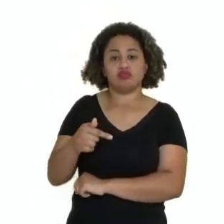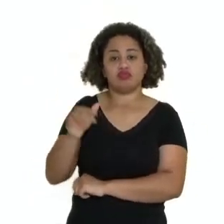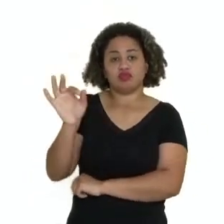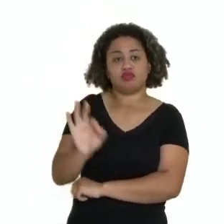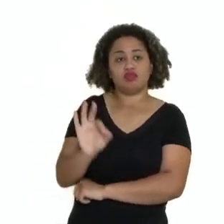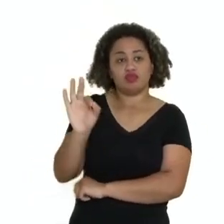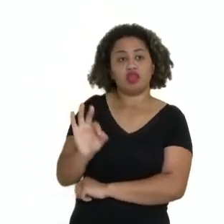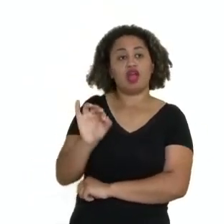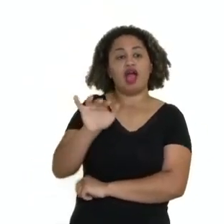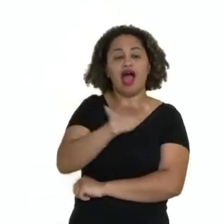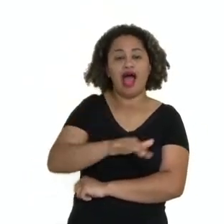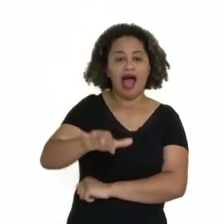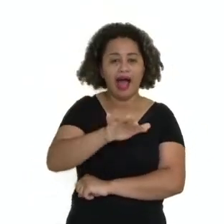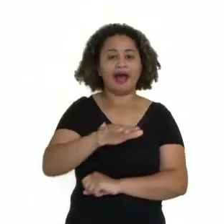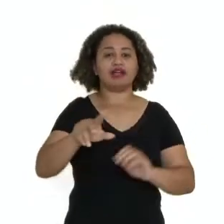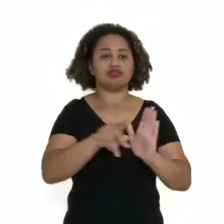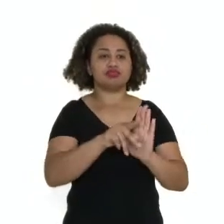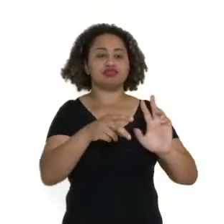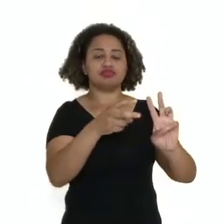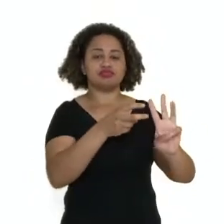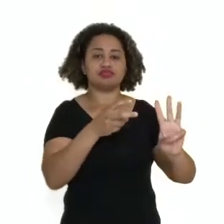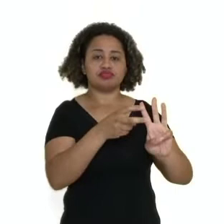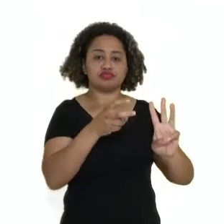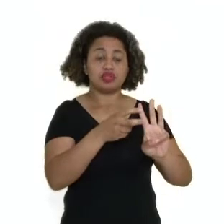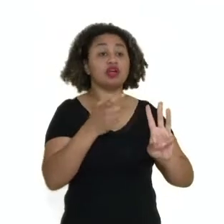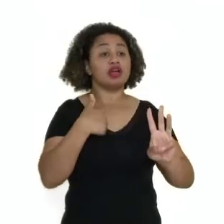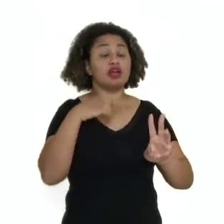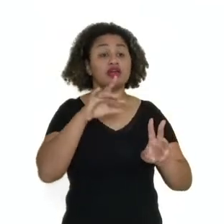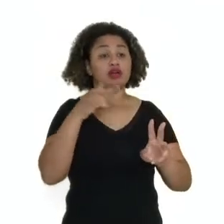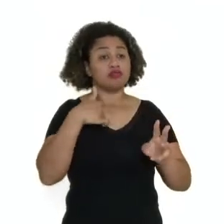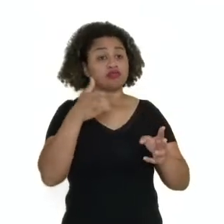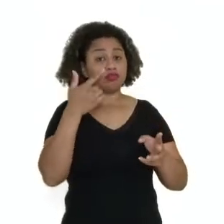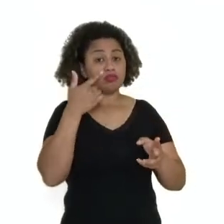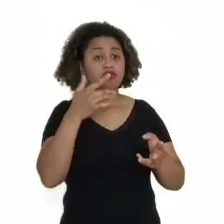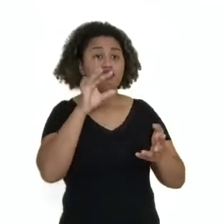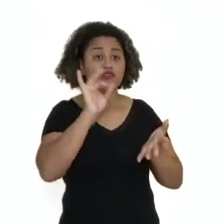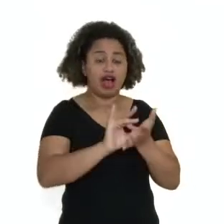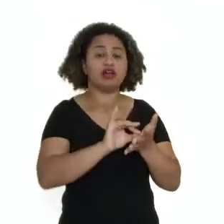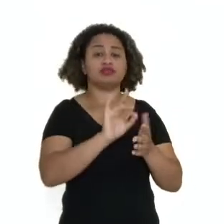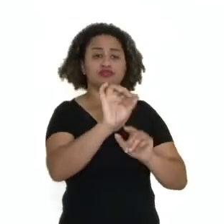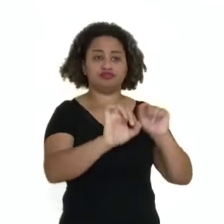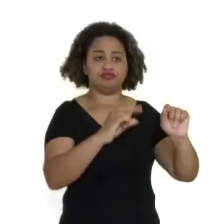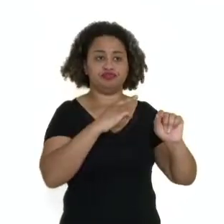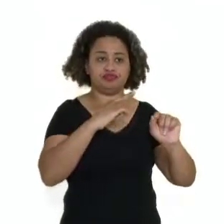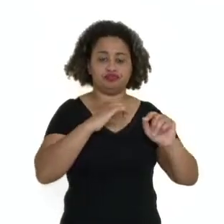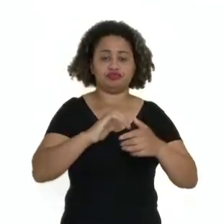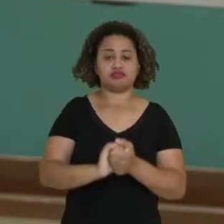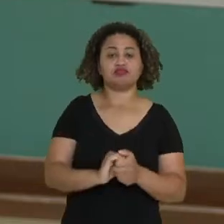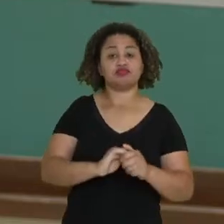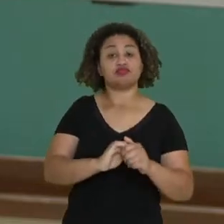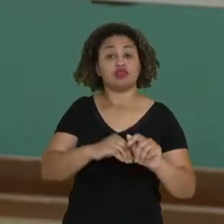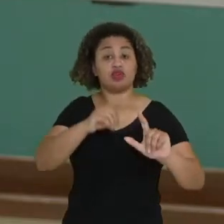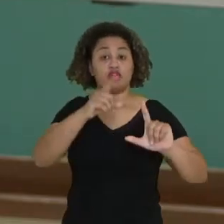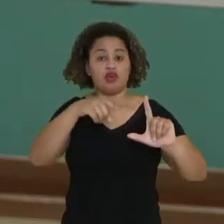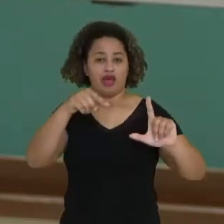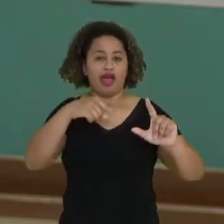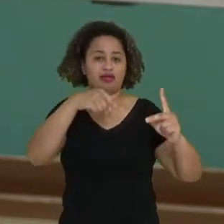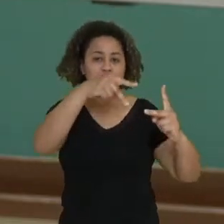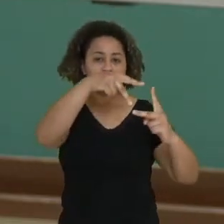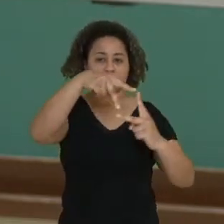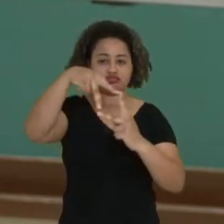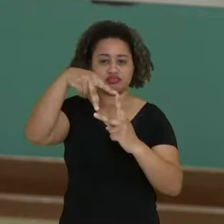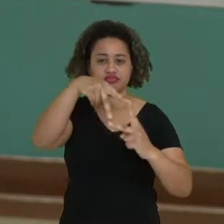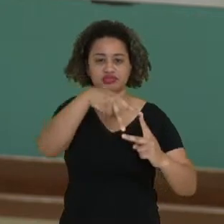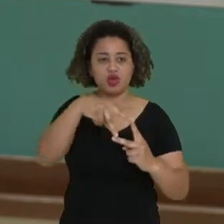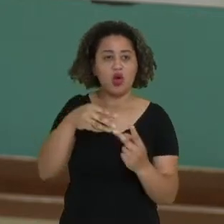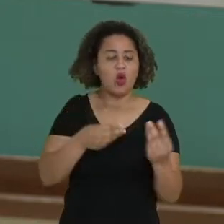57,7% vivem em terras indígenas oficialmente reconhecidas. O gráfico, que aqui está, como